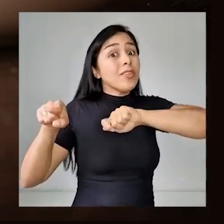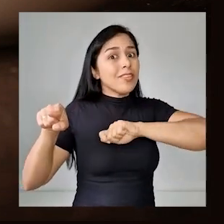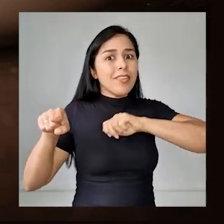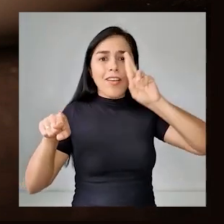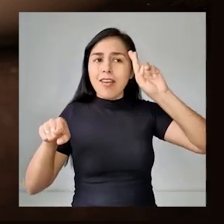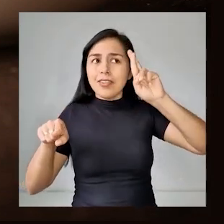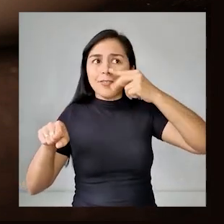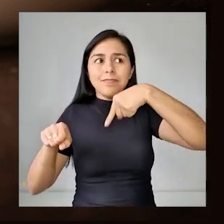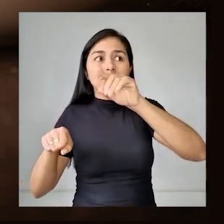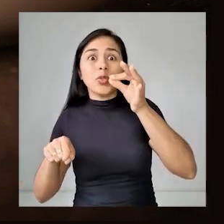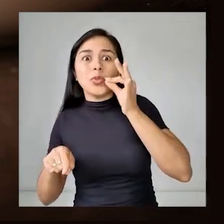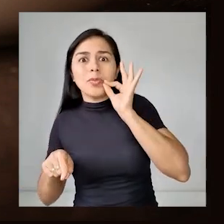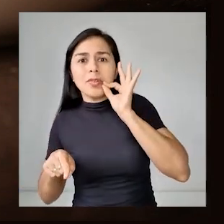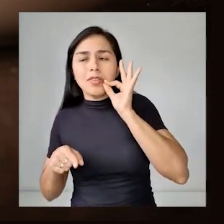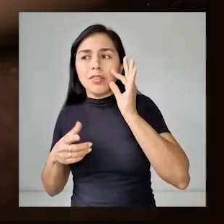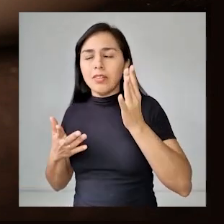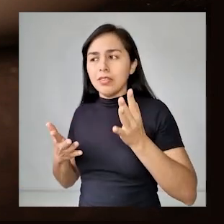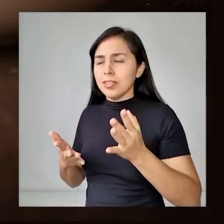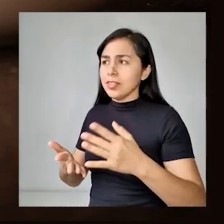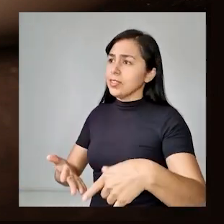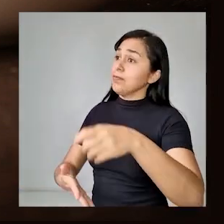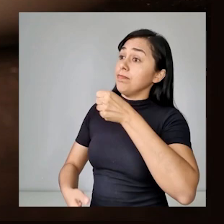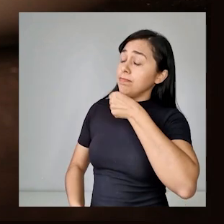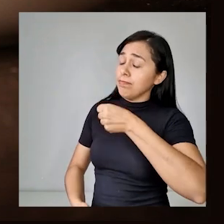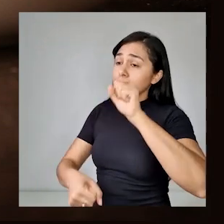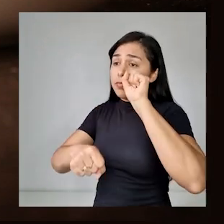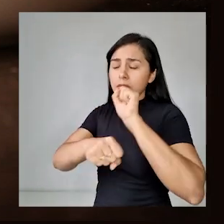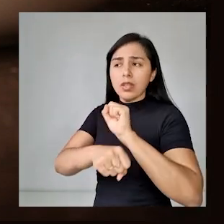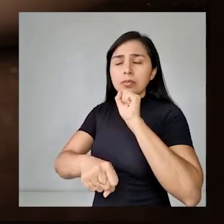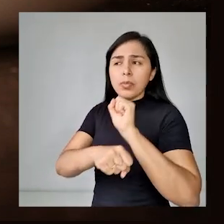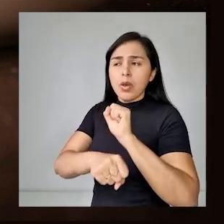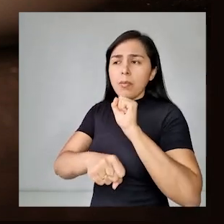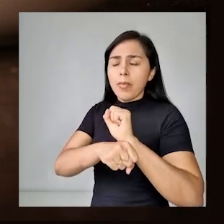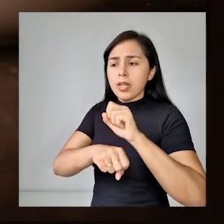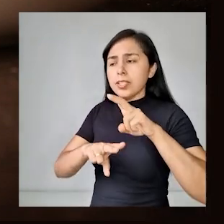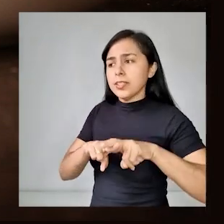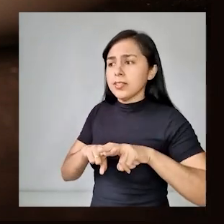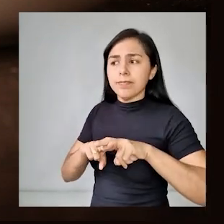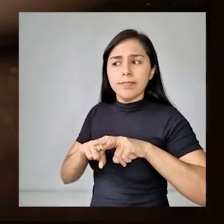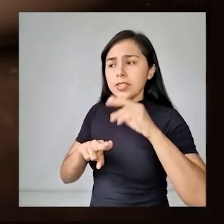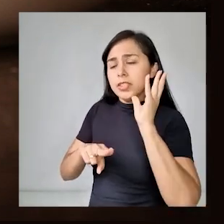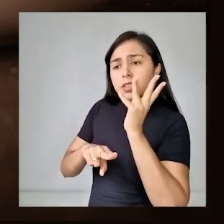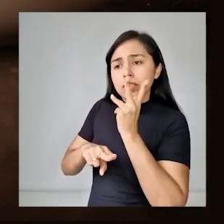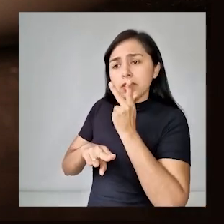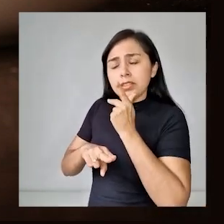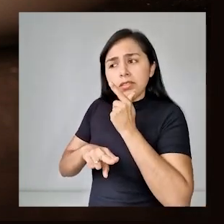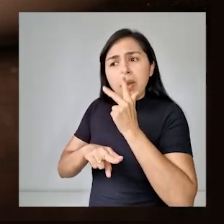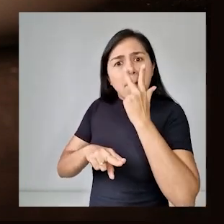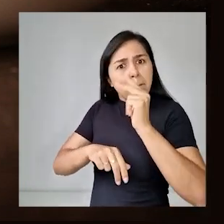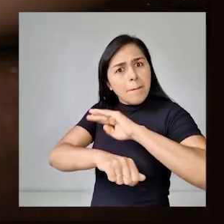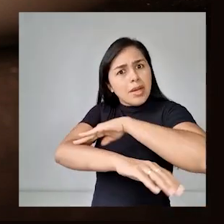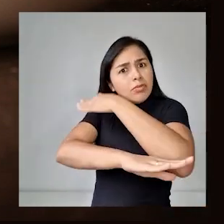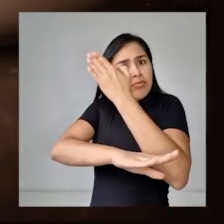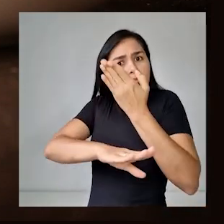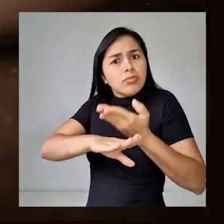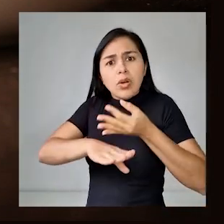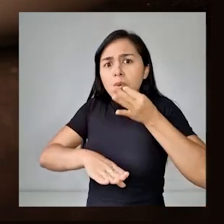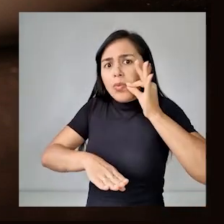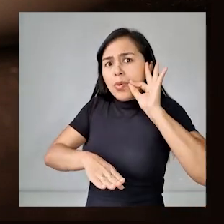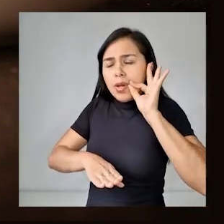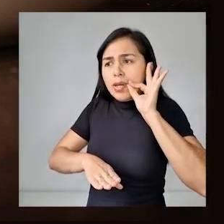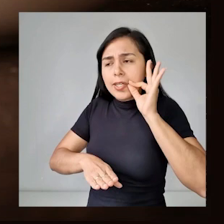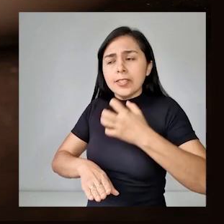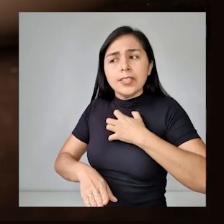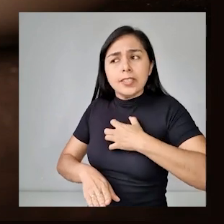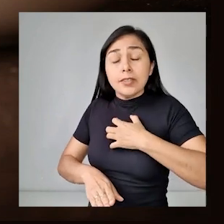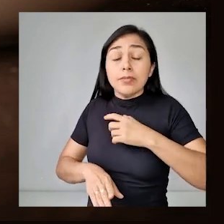passou o dia inteiro tomando café. Tinha razão o rapaz de ficar zangado, mas com um pouco de imaginação e bom humor